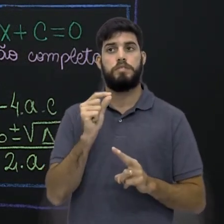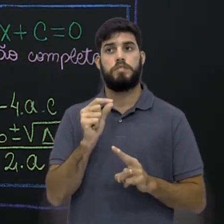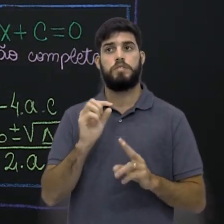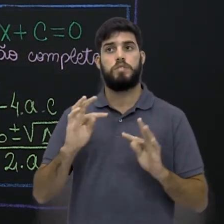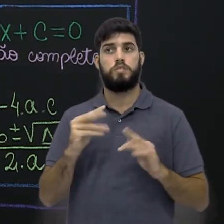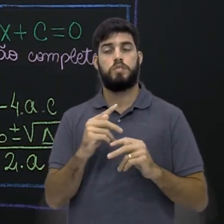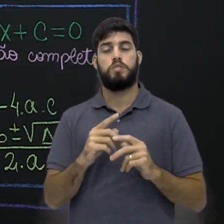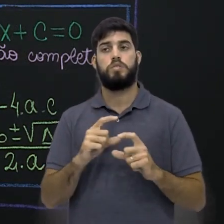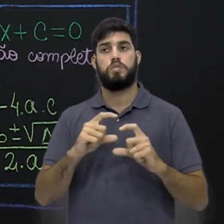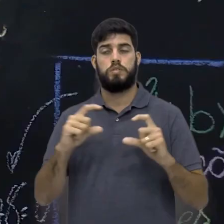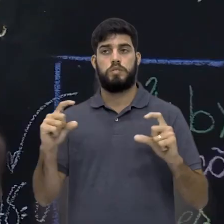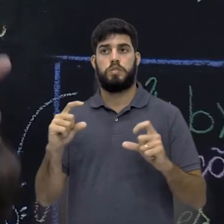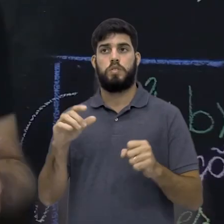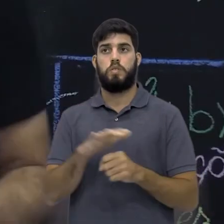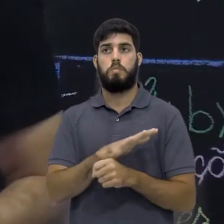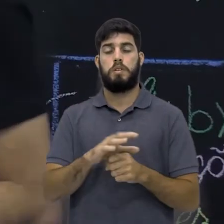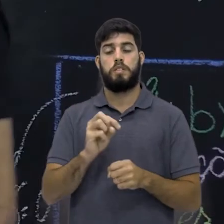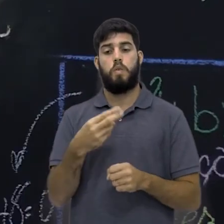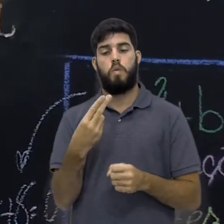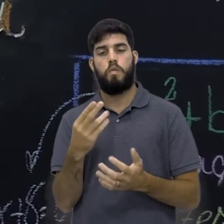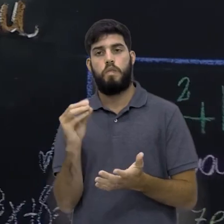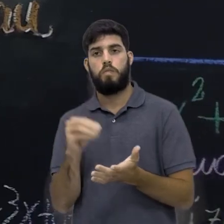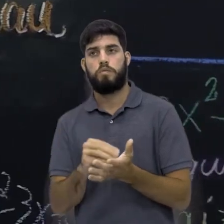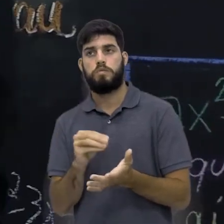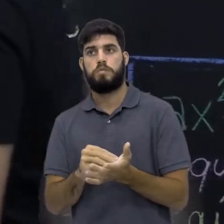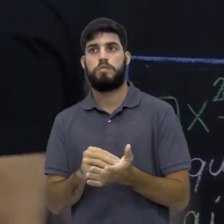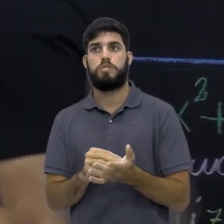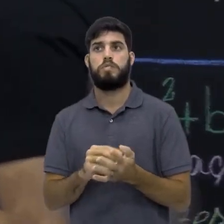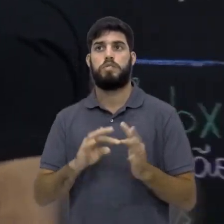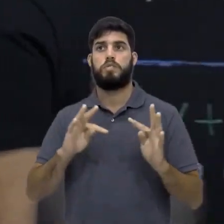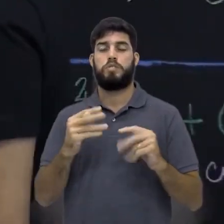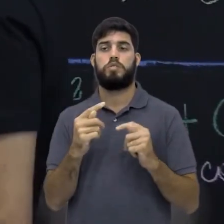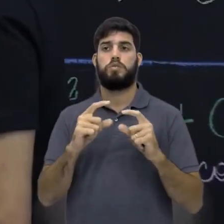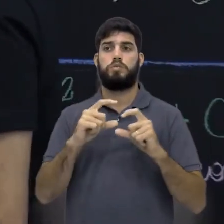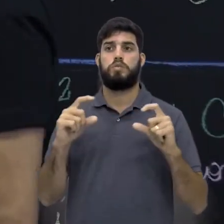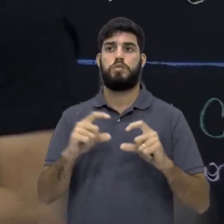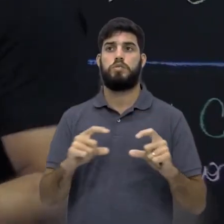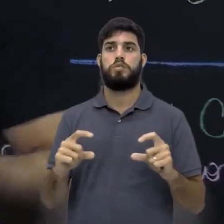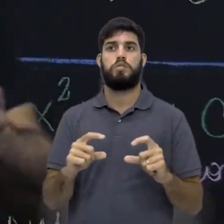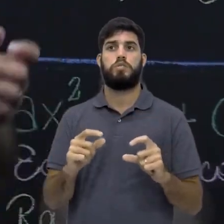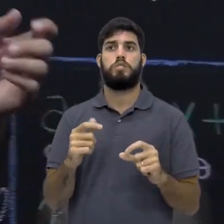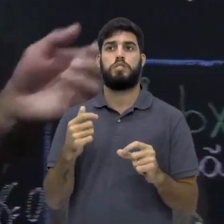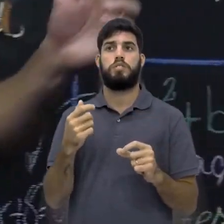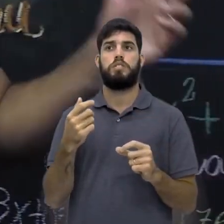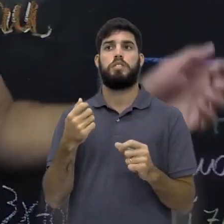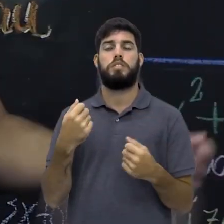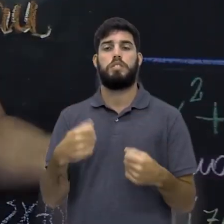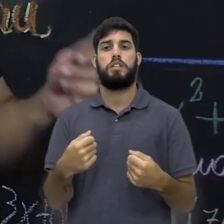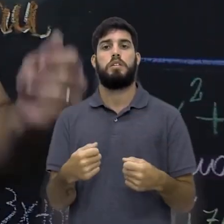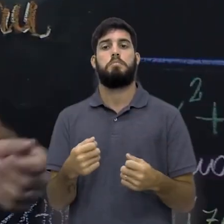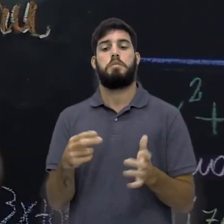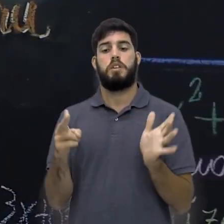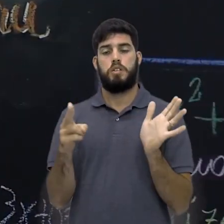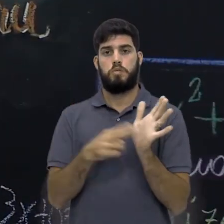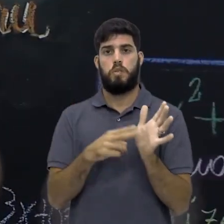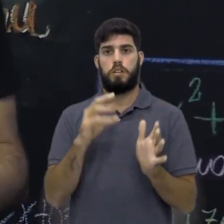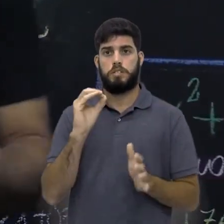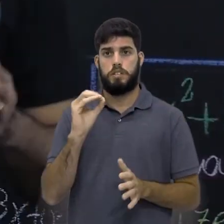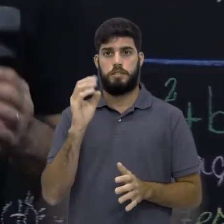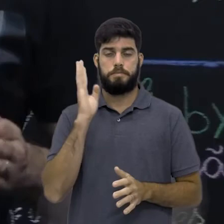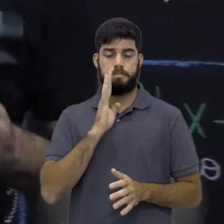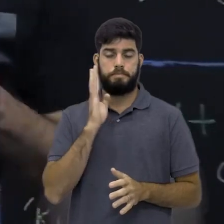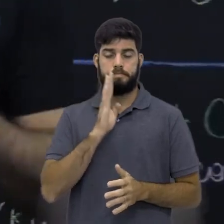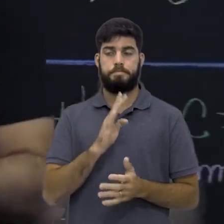forma geral, completa ou incompleta, todas as equações devem ficar iguais a zero. Legal,